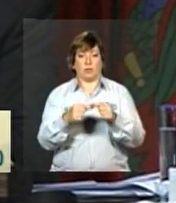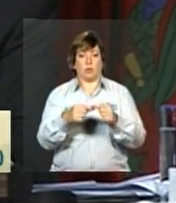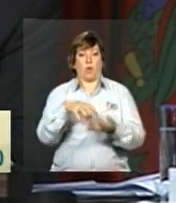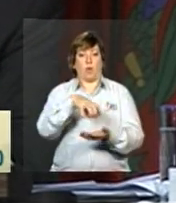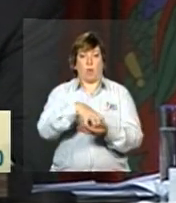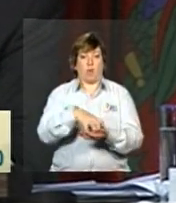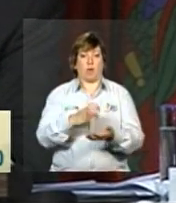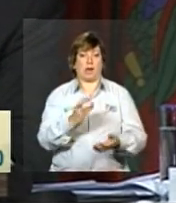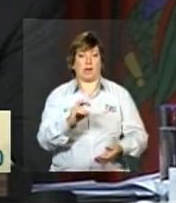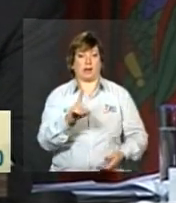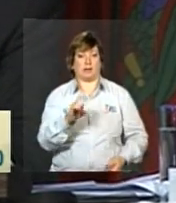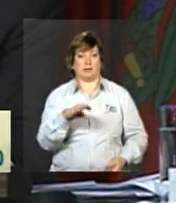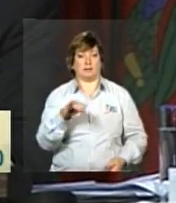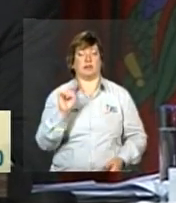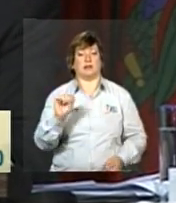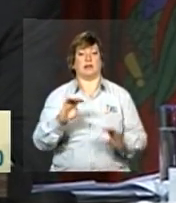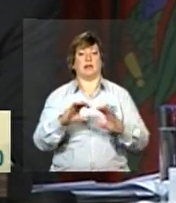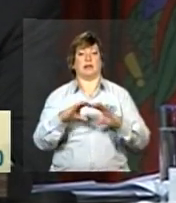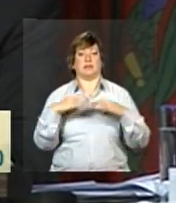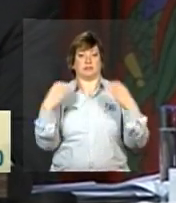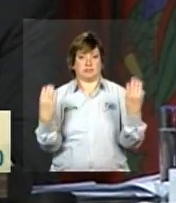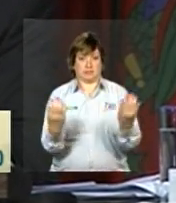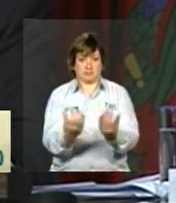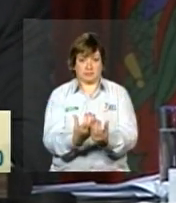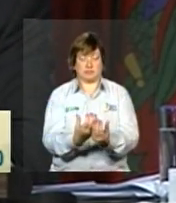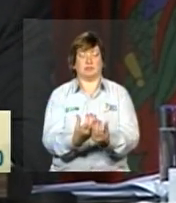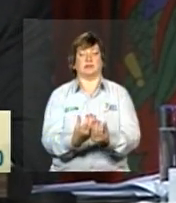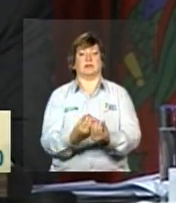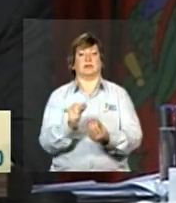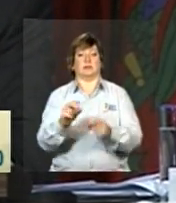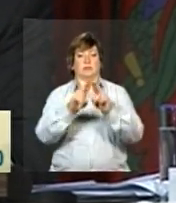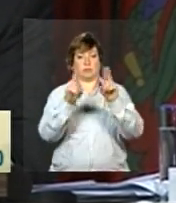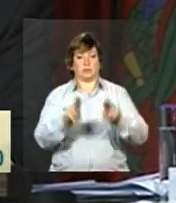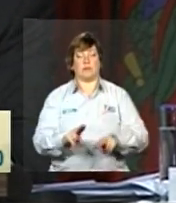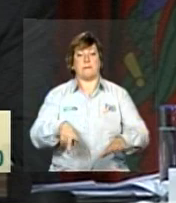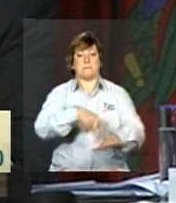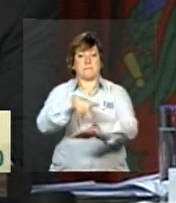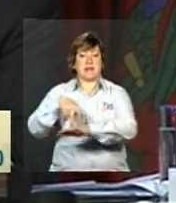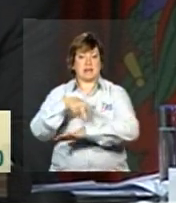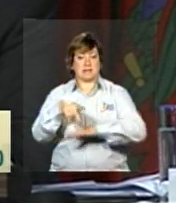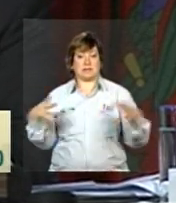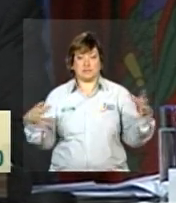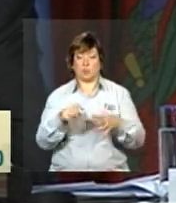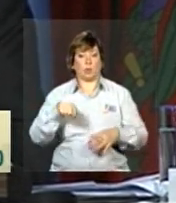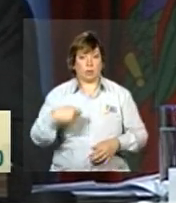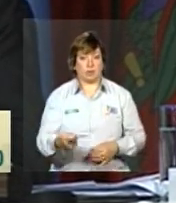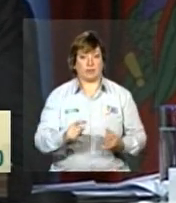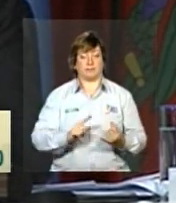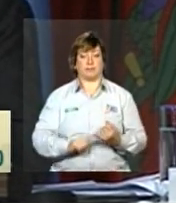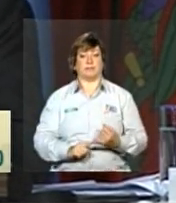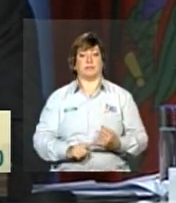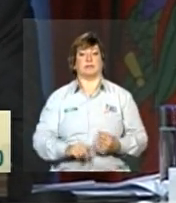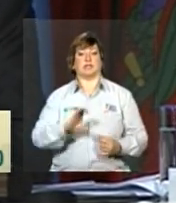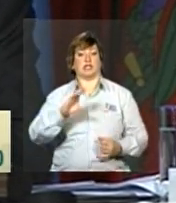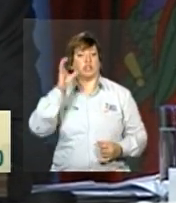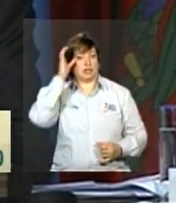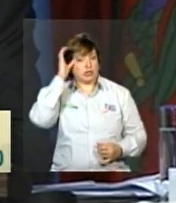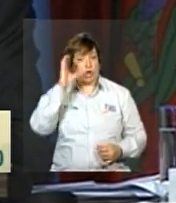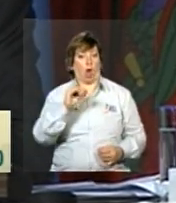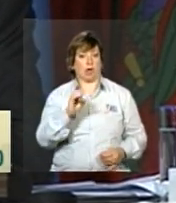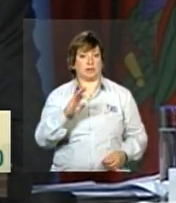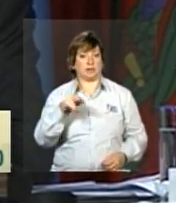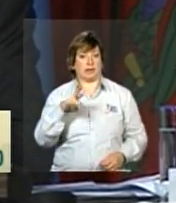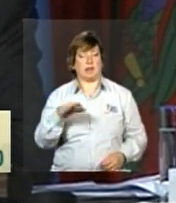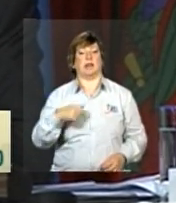de credenciais da Assembleia Geral das Nações Unidas. Os países membros são, do comitê são China, Costa